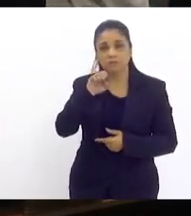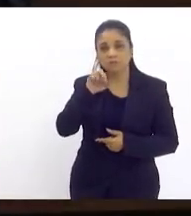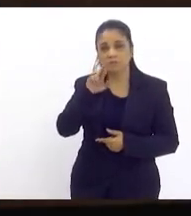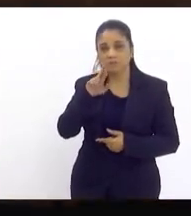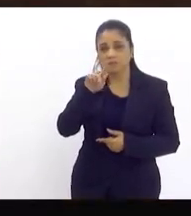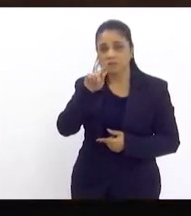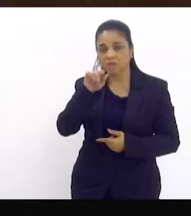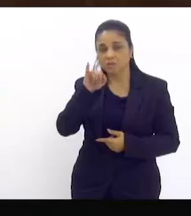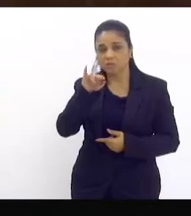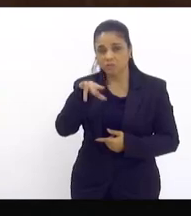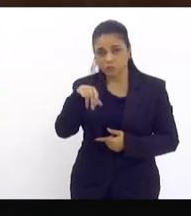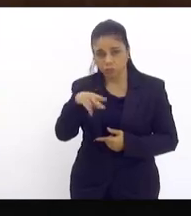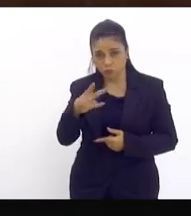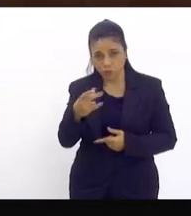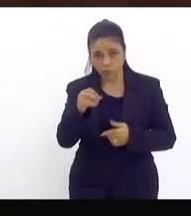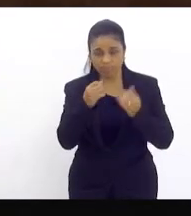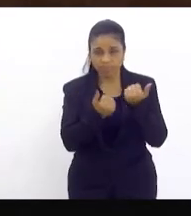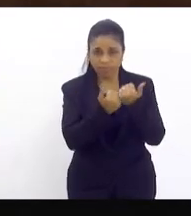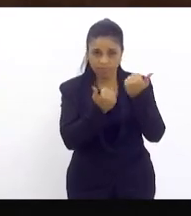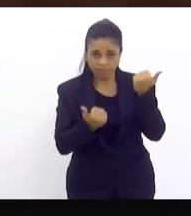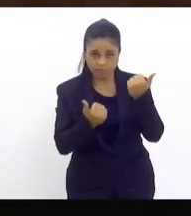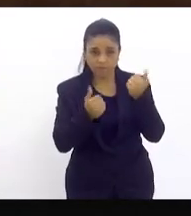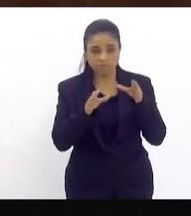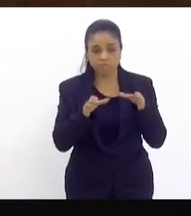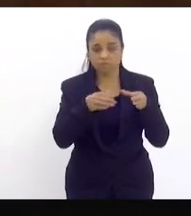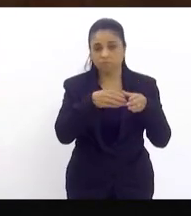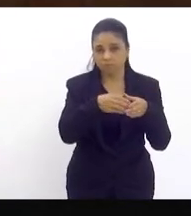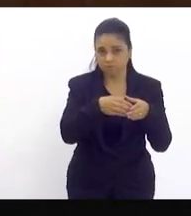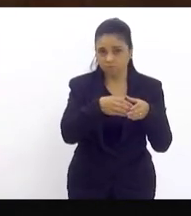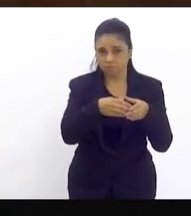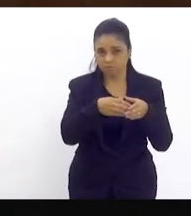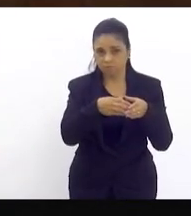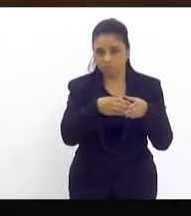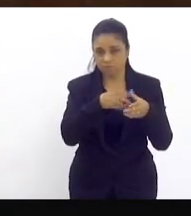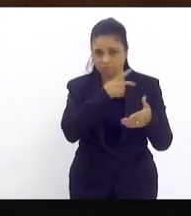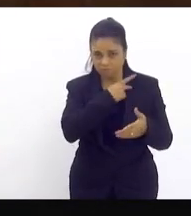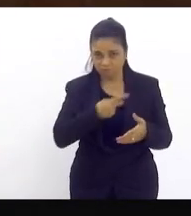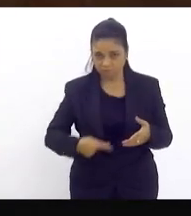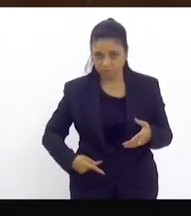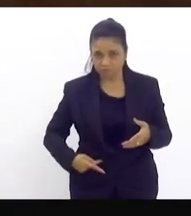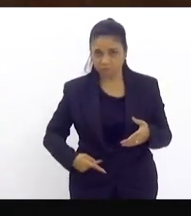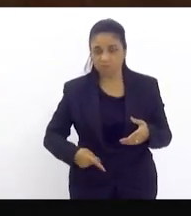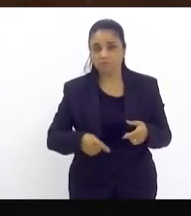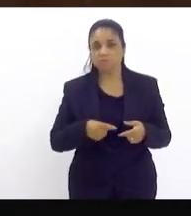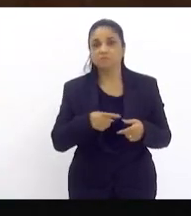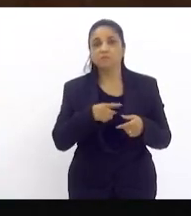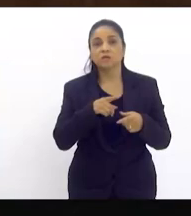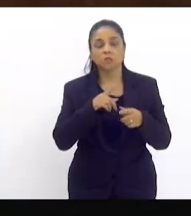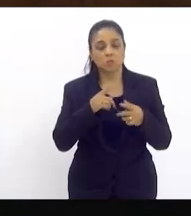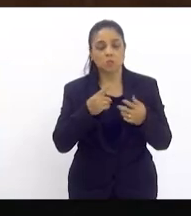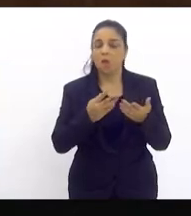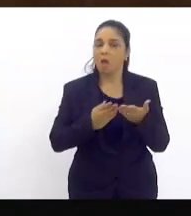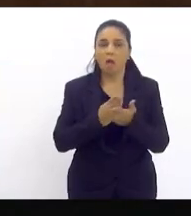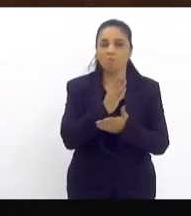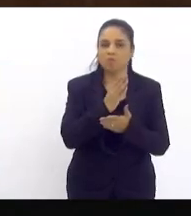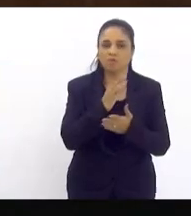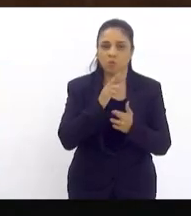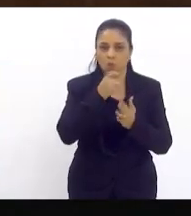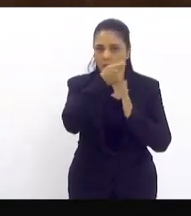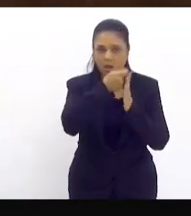vice-presidente da comissão nós não aprovamos no no no relatório final a emenda